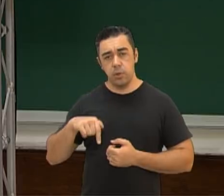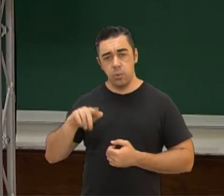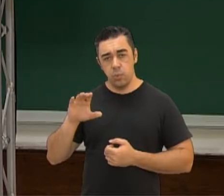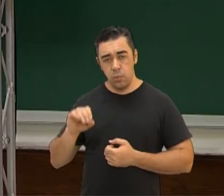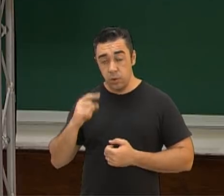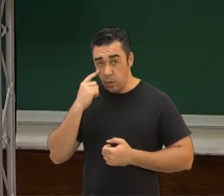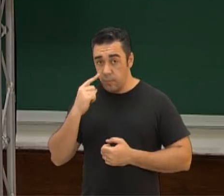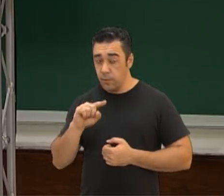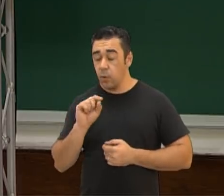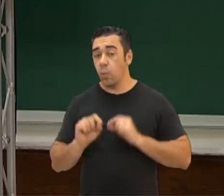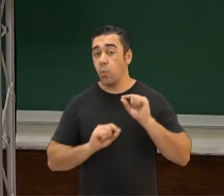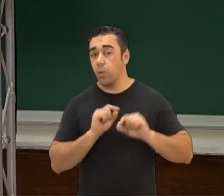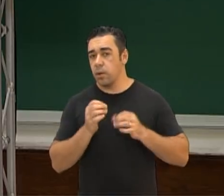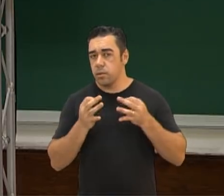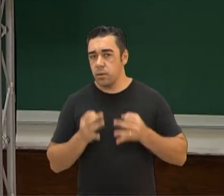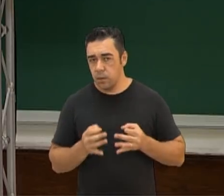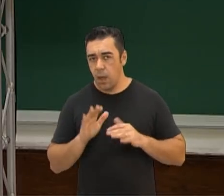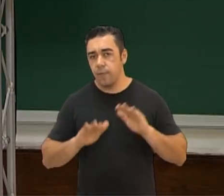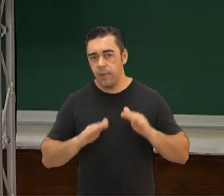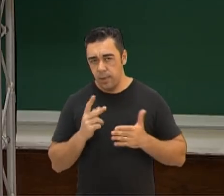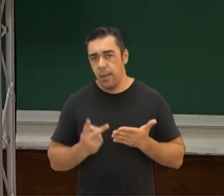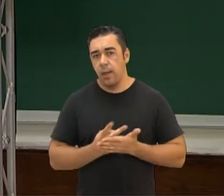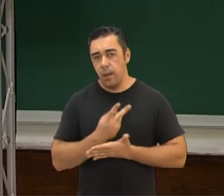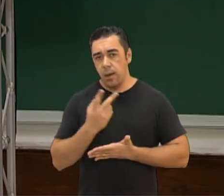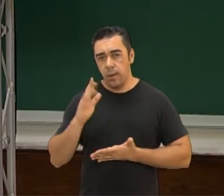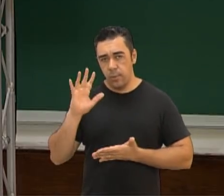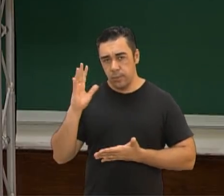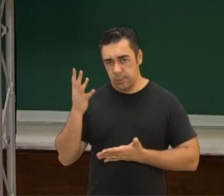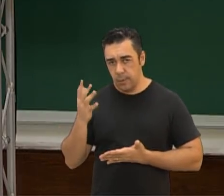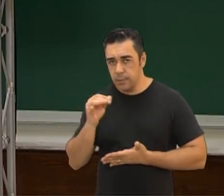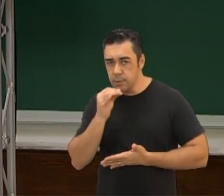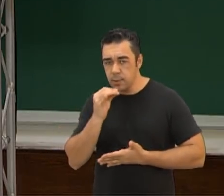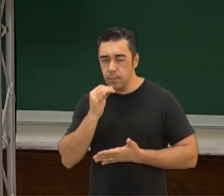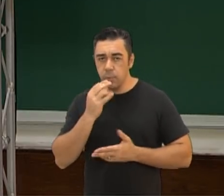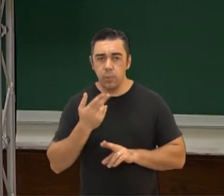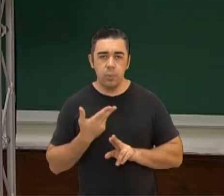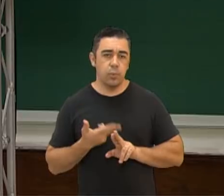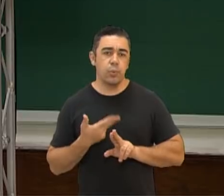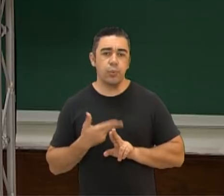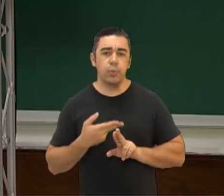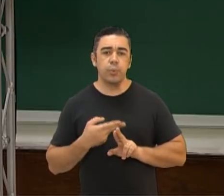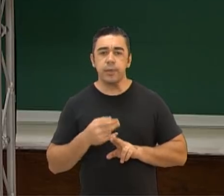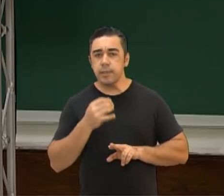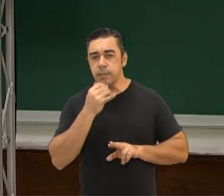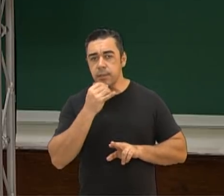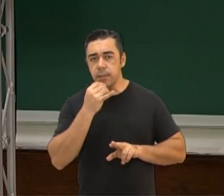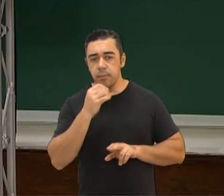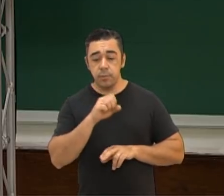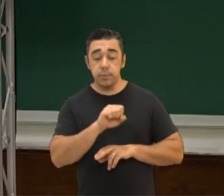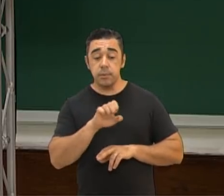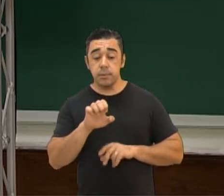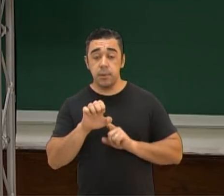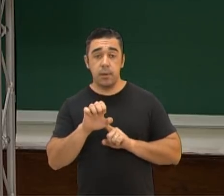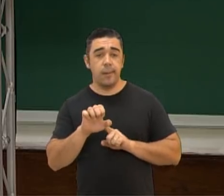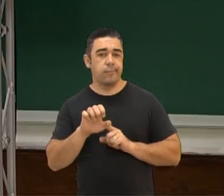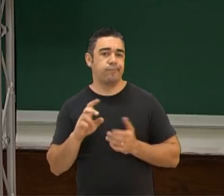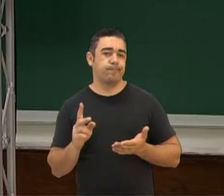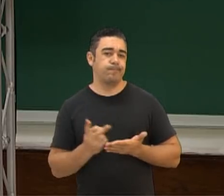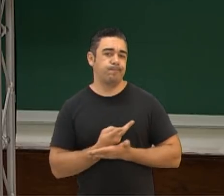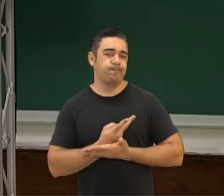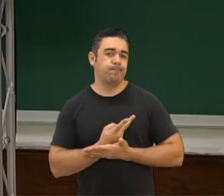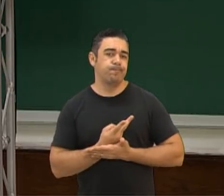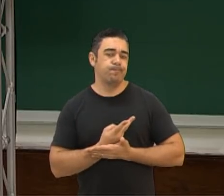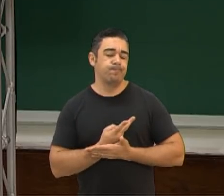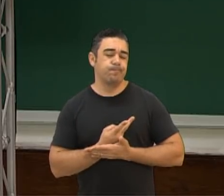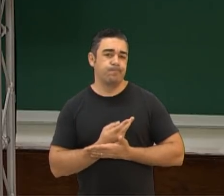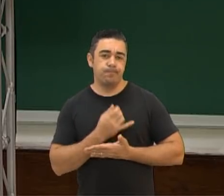adequado. Né? Então, às vezes, um erro comum que as pessoas cometem é utilizar, por exemplo, o se de forma